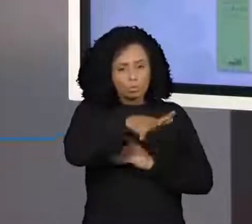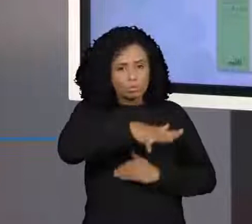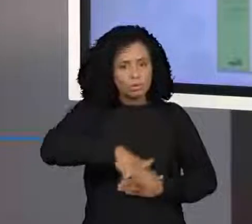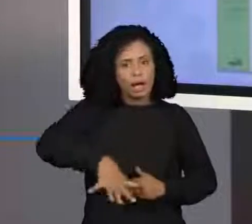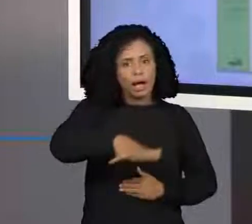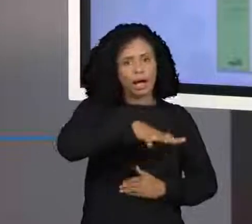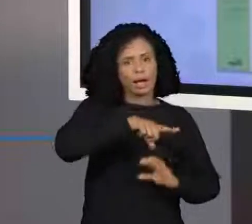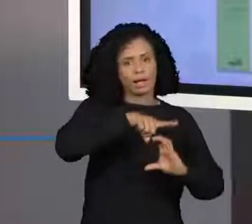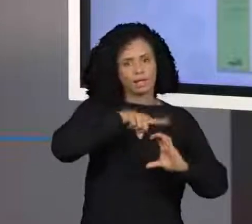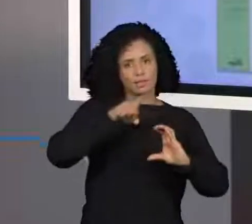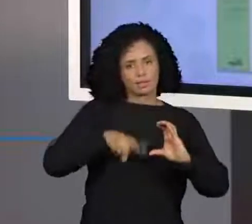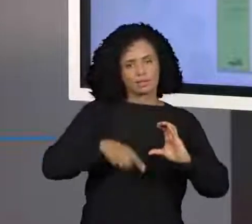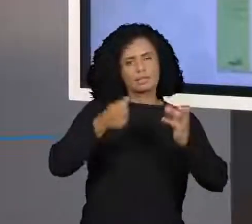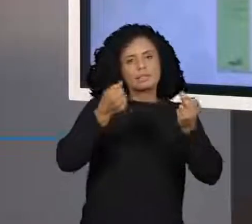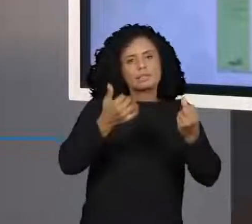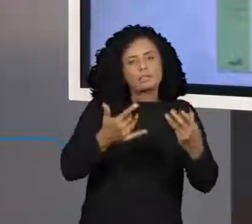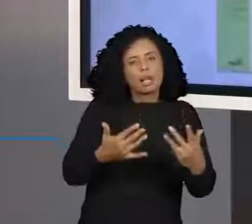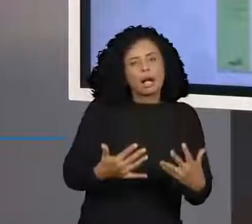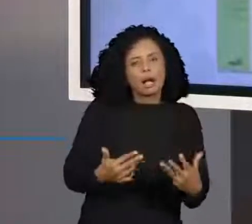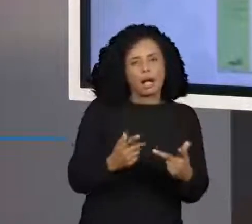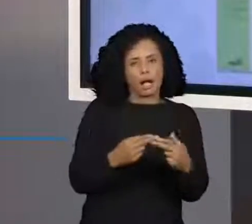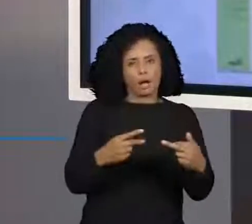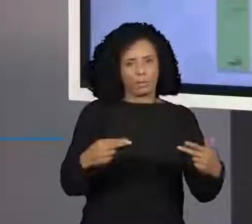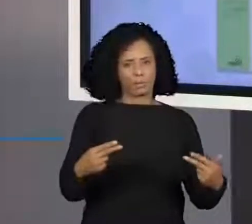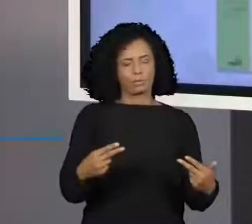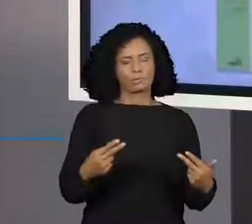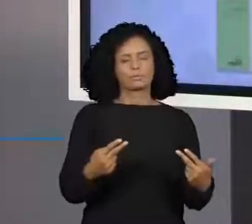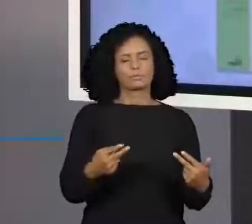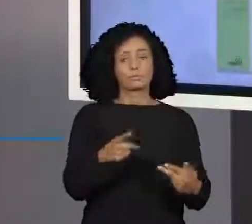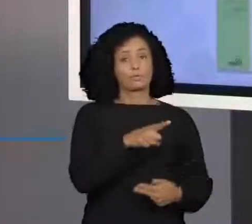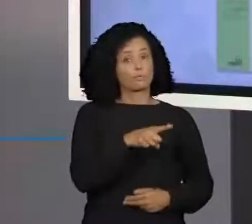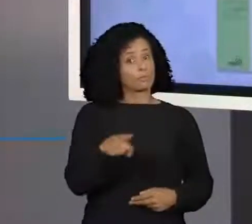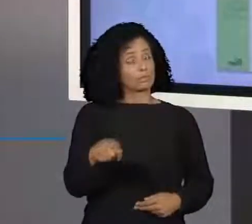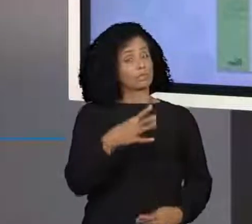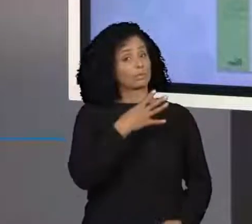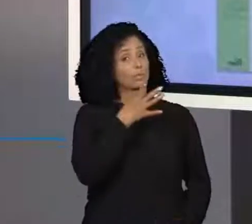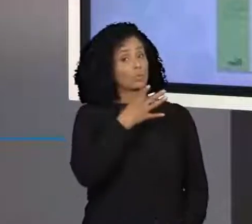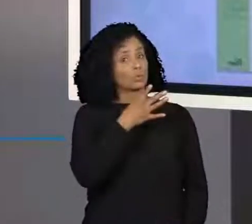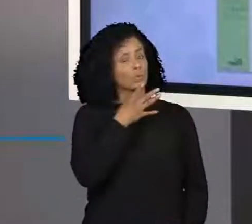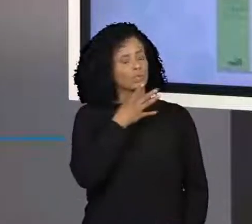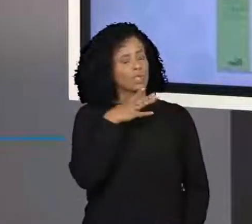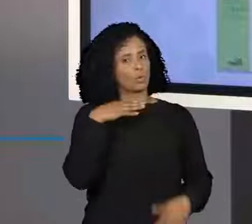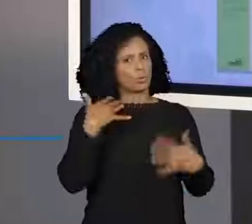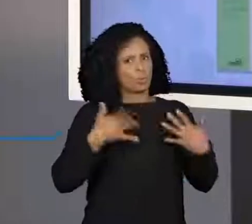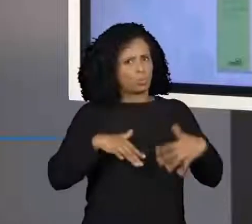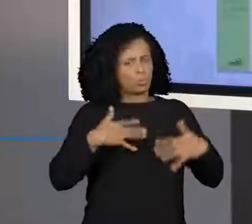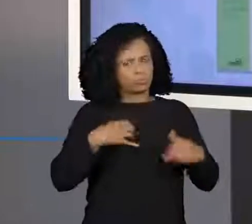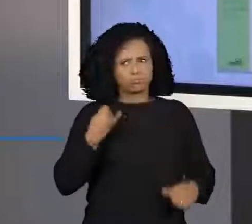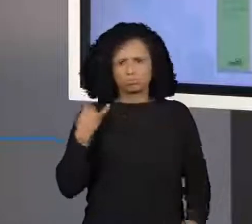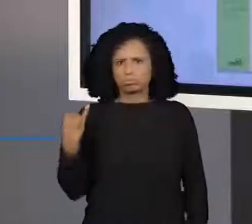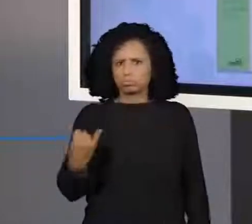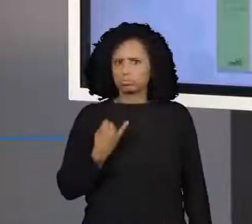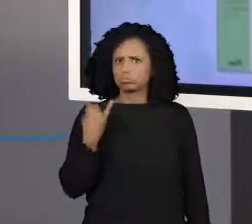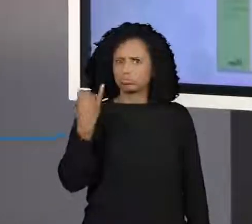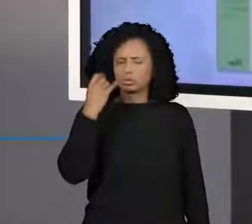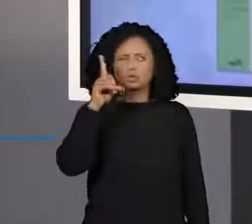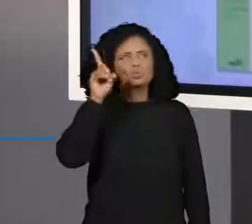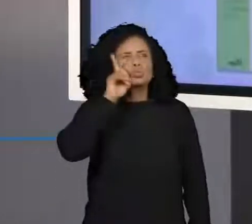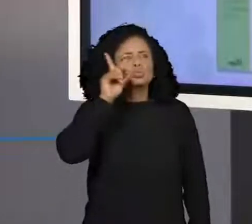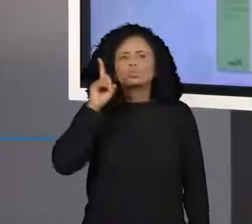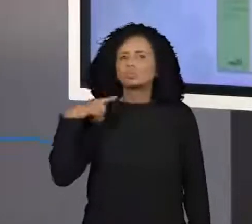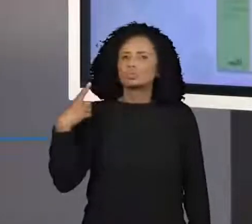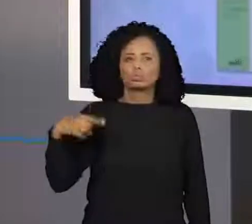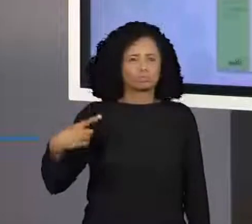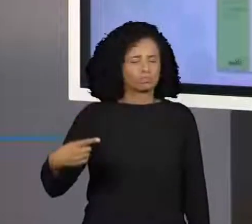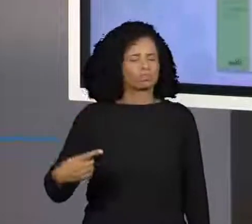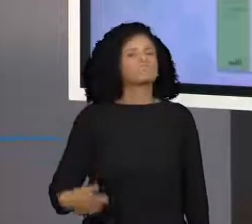algo. Então, hoje eu trouxe um texto aí que é muito importante para o nosso dia a dia. É